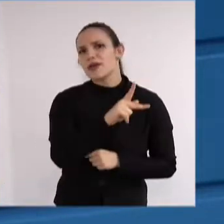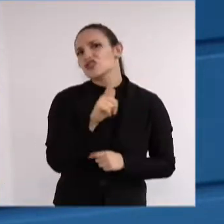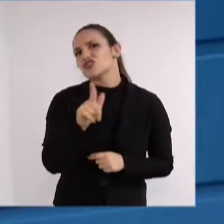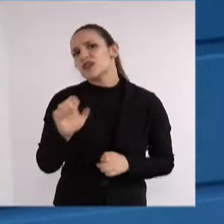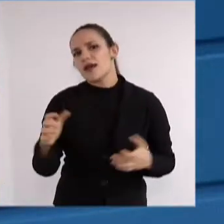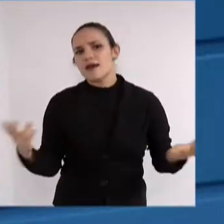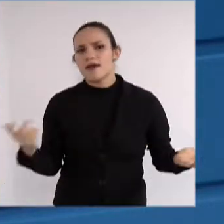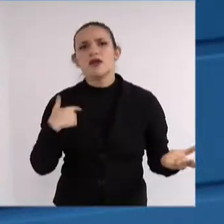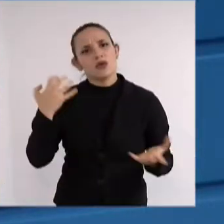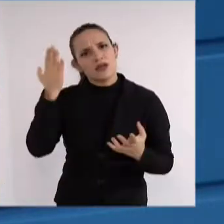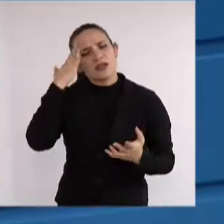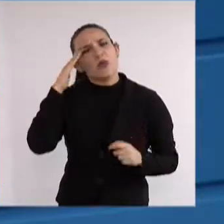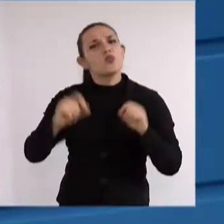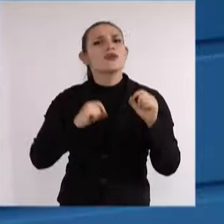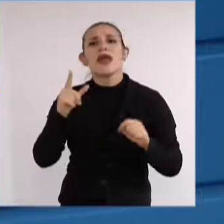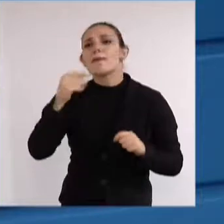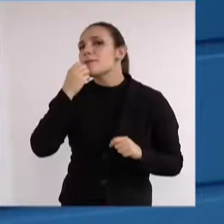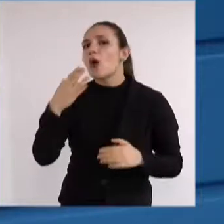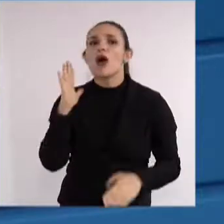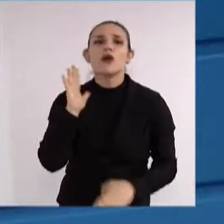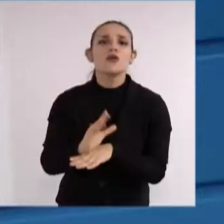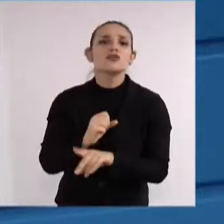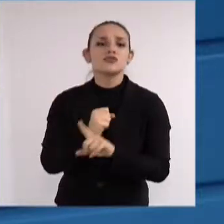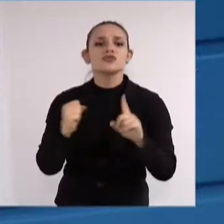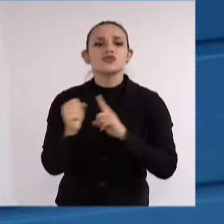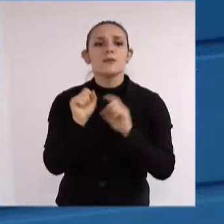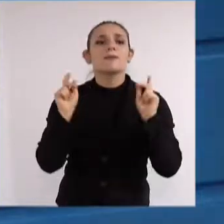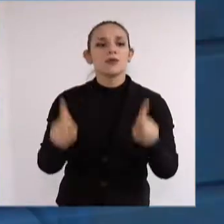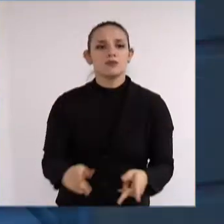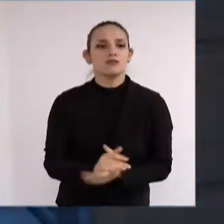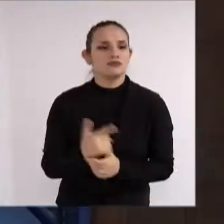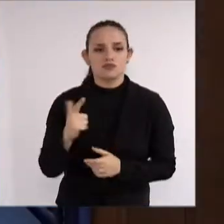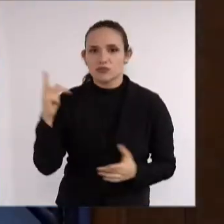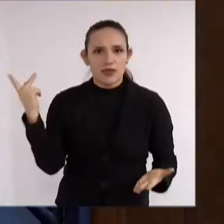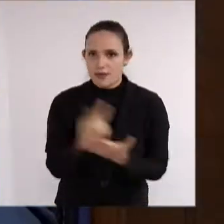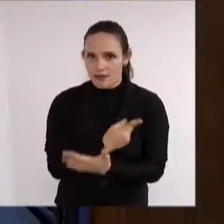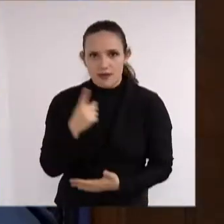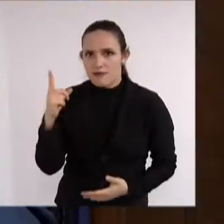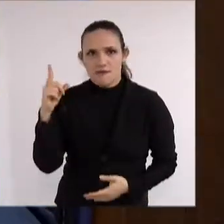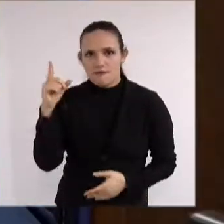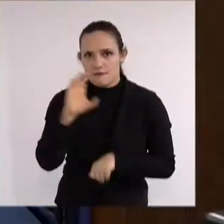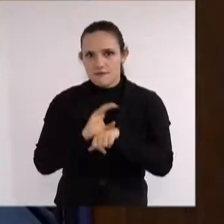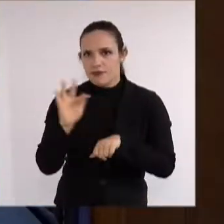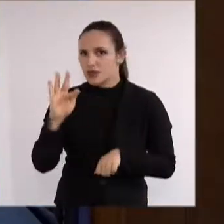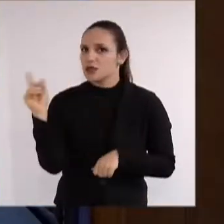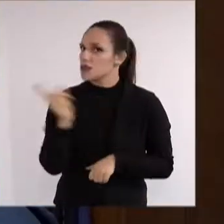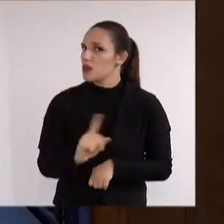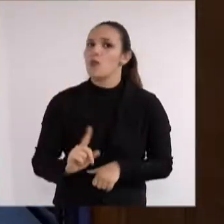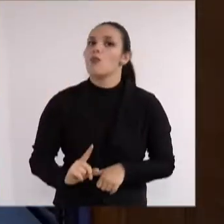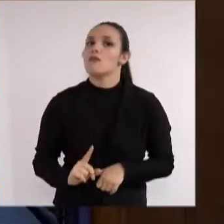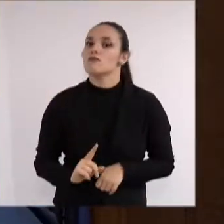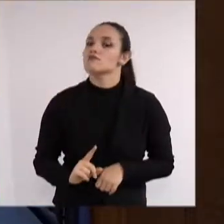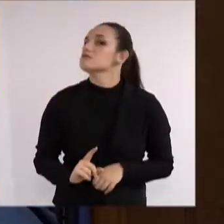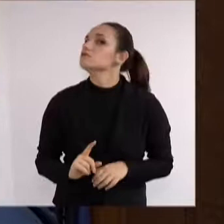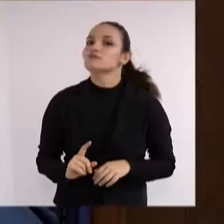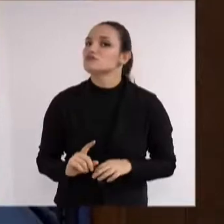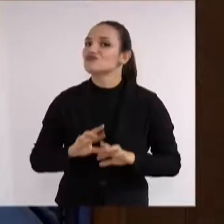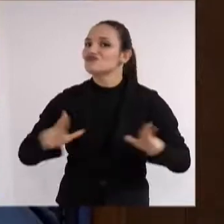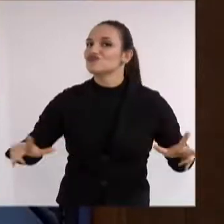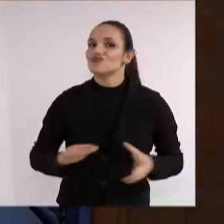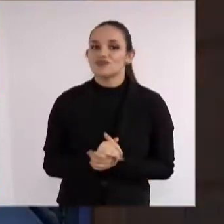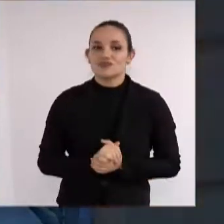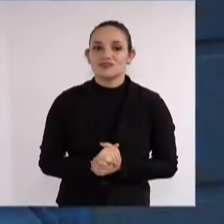queremos saber o que é bom para a população. E não tem nenhum vício de constitucionalidade, não. Pelo contrário,